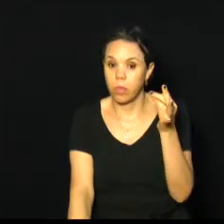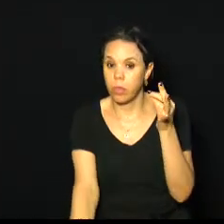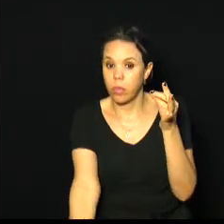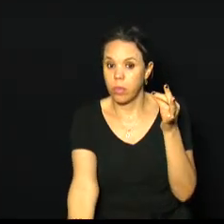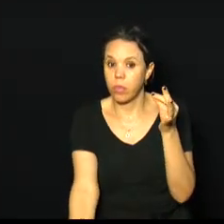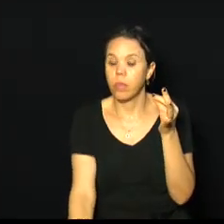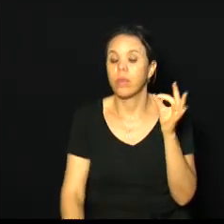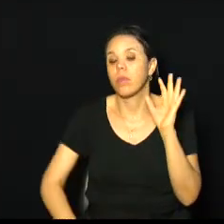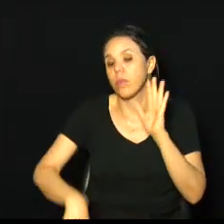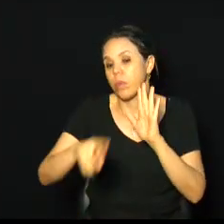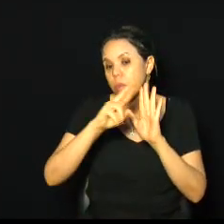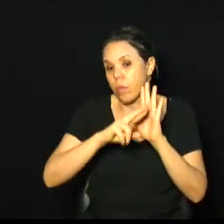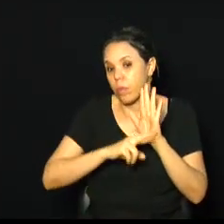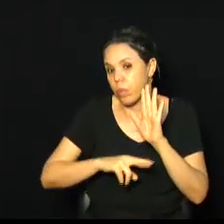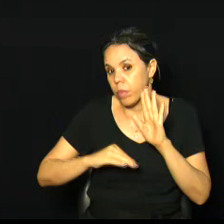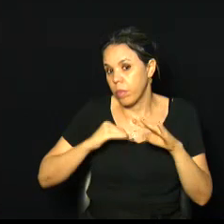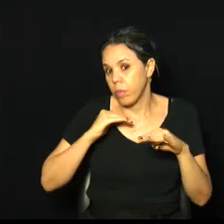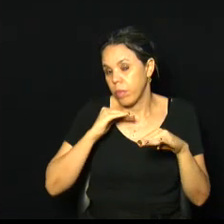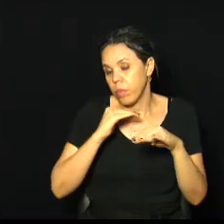os parâmetros